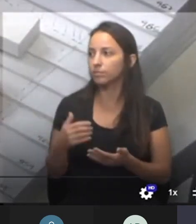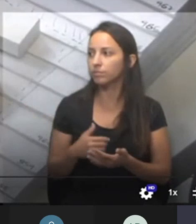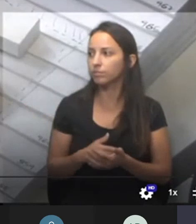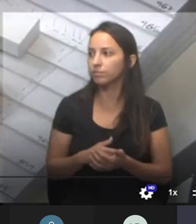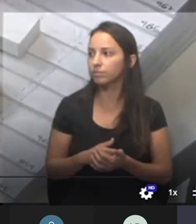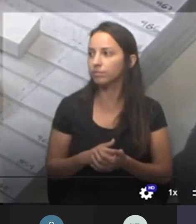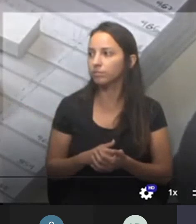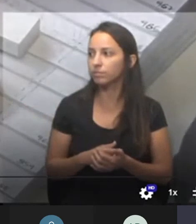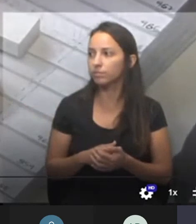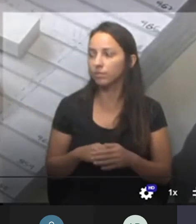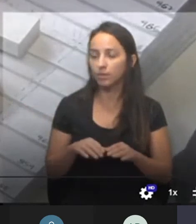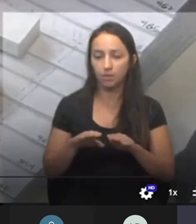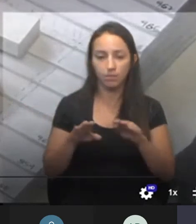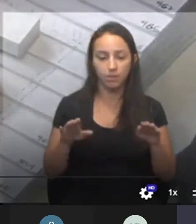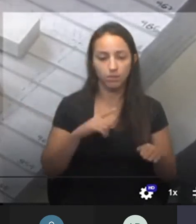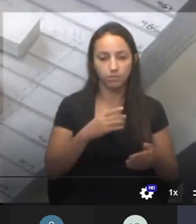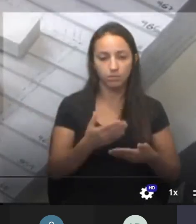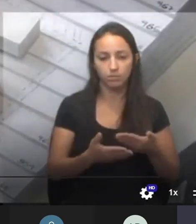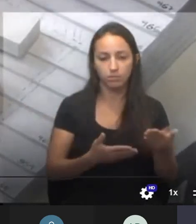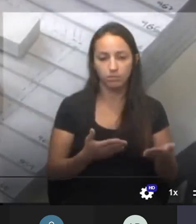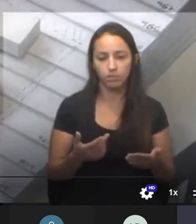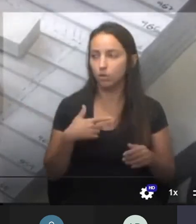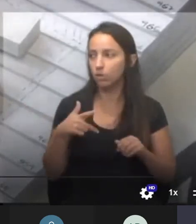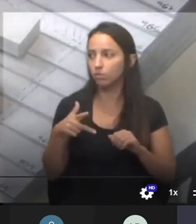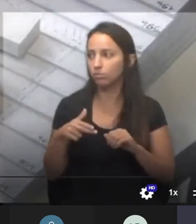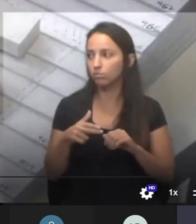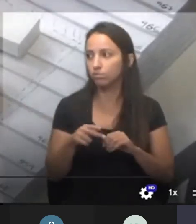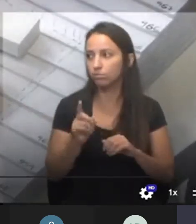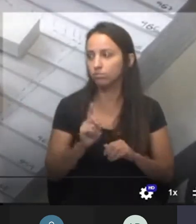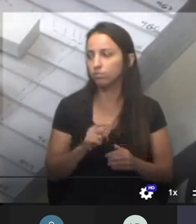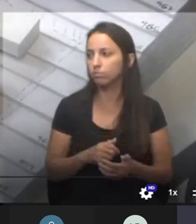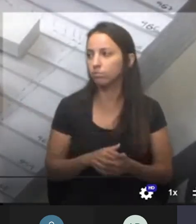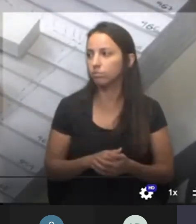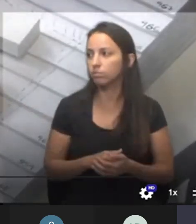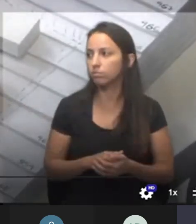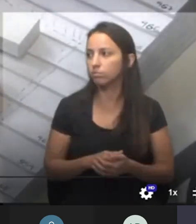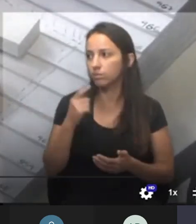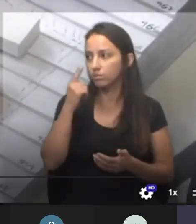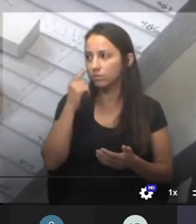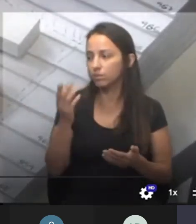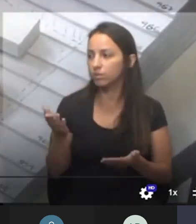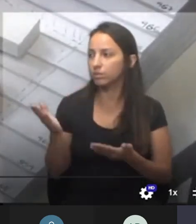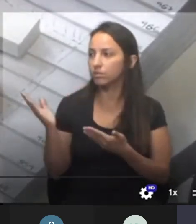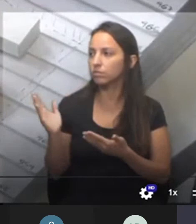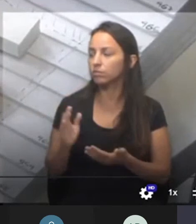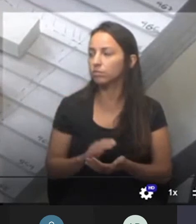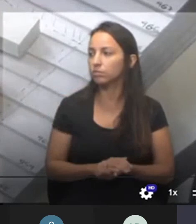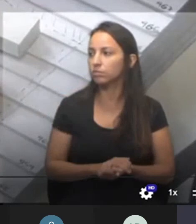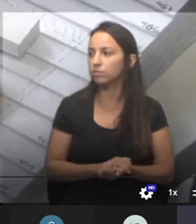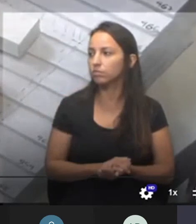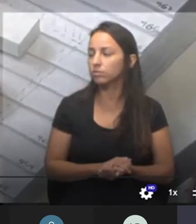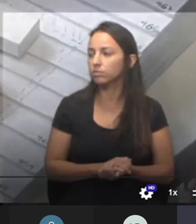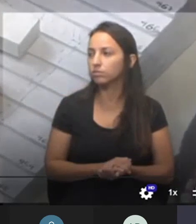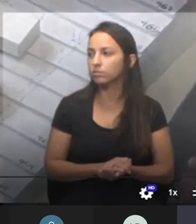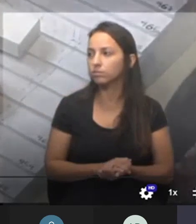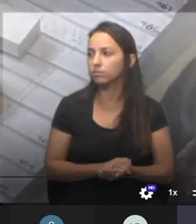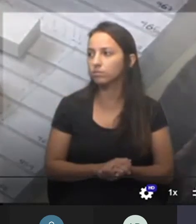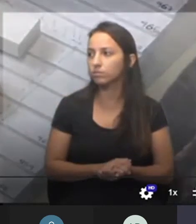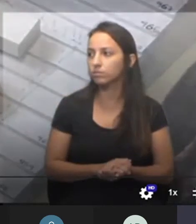e embaixo tem os serviços, não cortei, né? Por isso que não está encaixando, mas supondo que está assim, tá? O restante dos serviços está